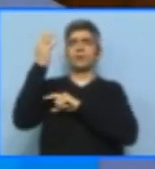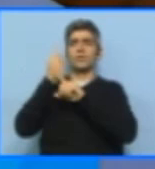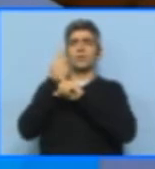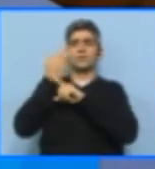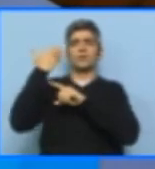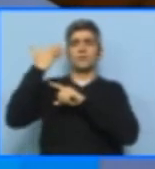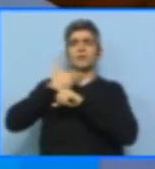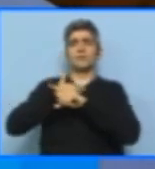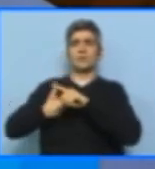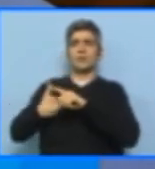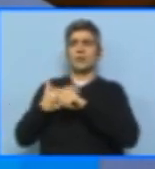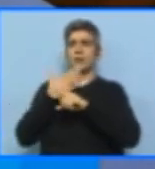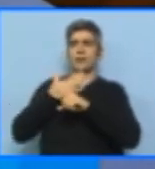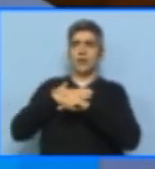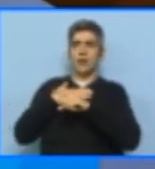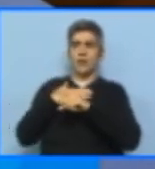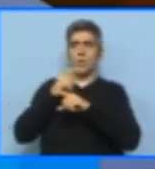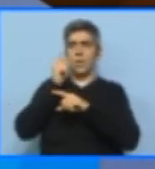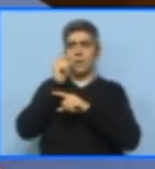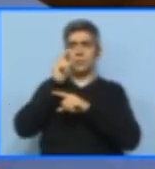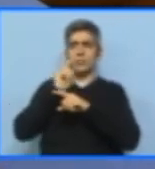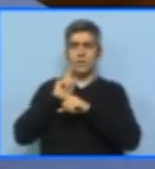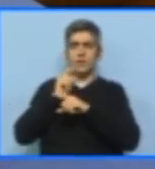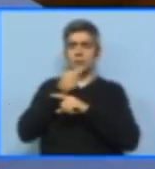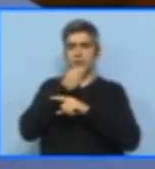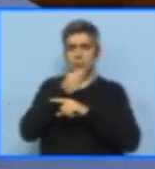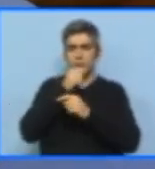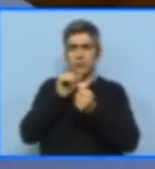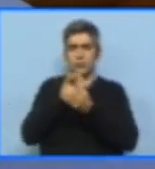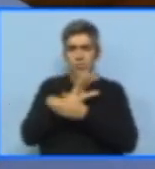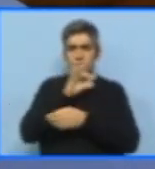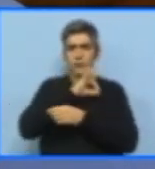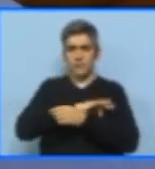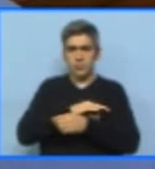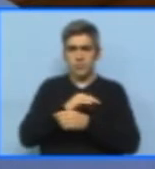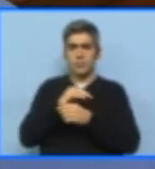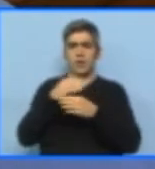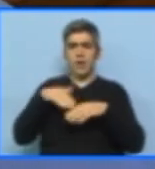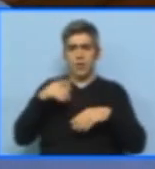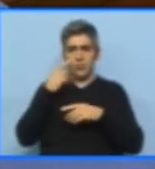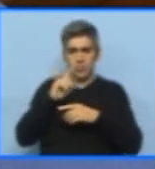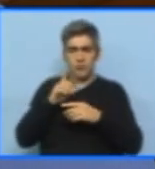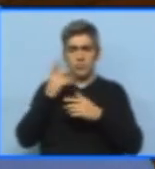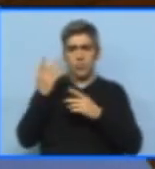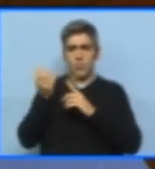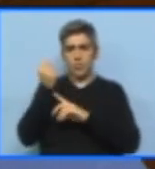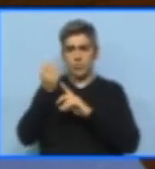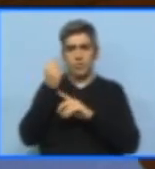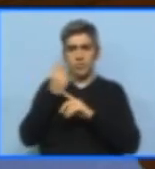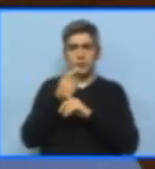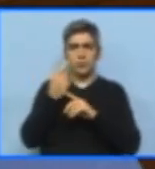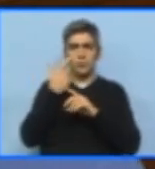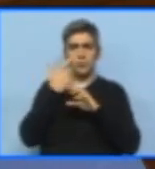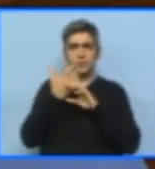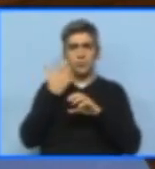o passado nos permitiu, que homens e mulheres, locutores, jornalistas, profissionais mais anónimos conseguiram, porque